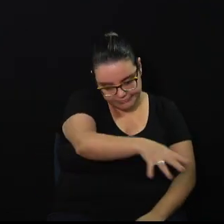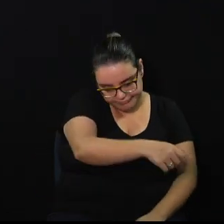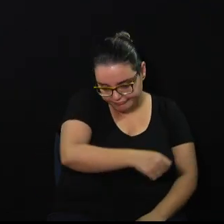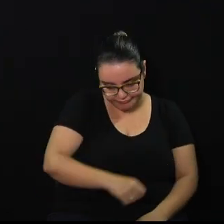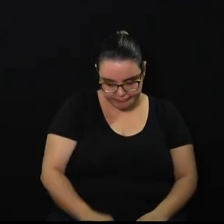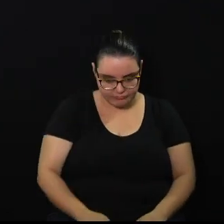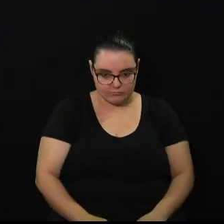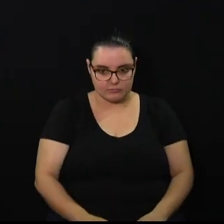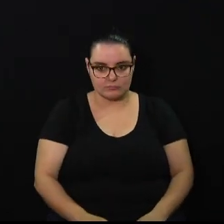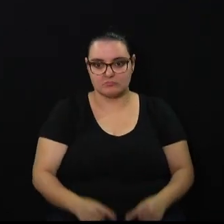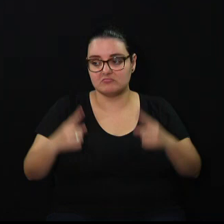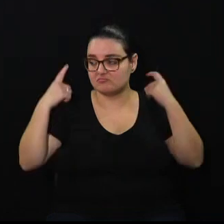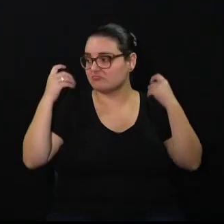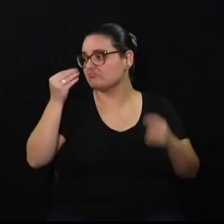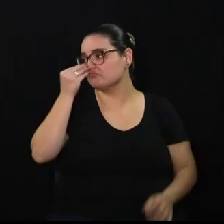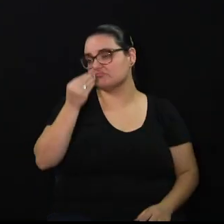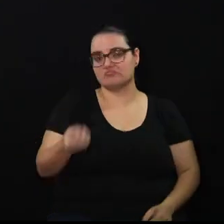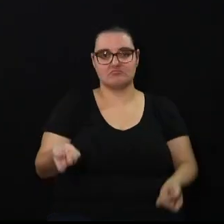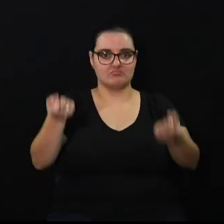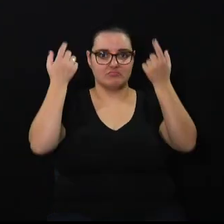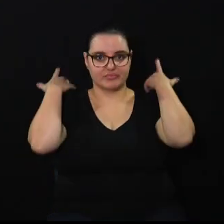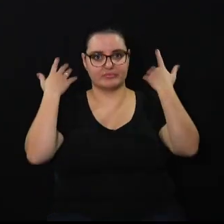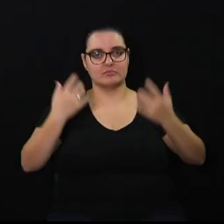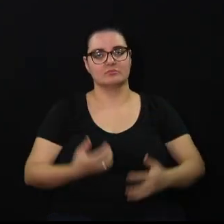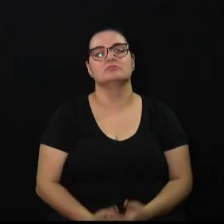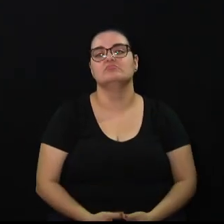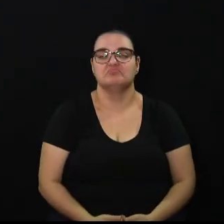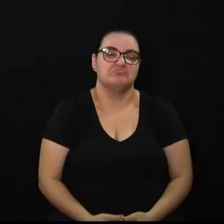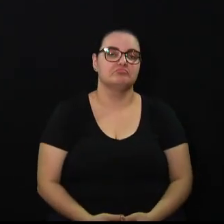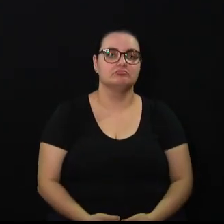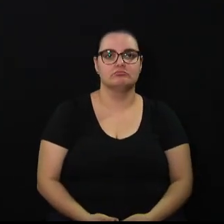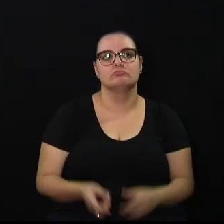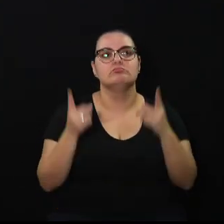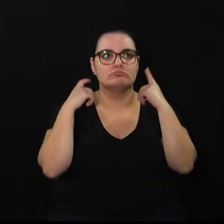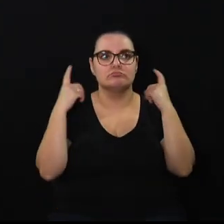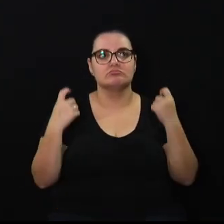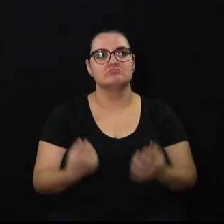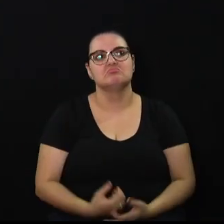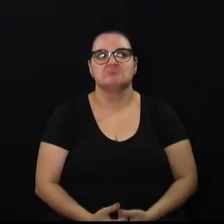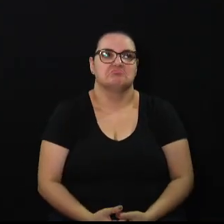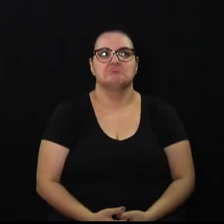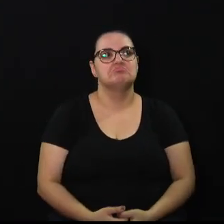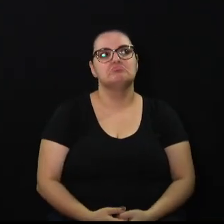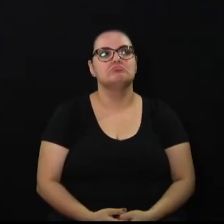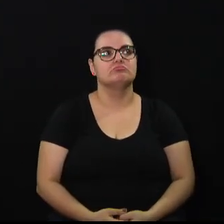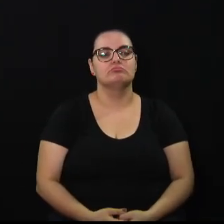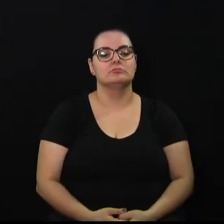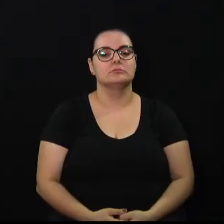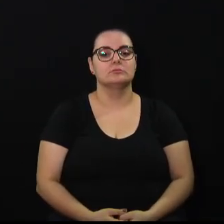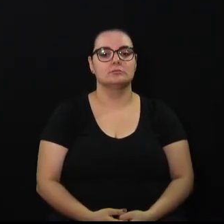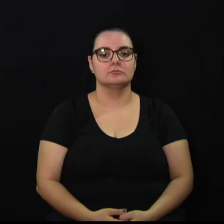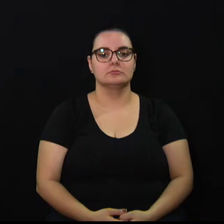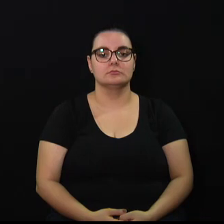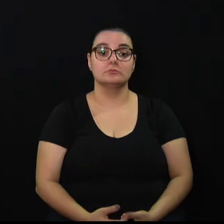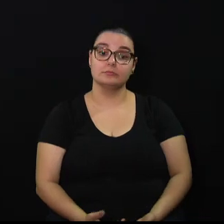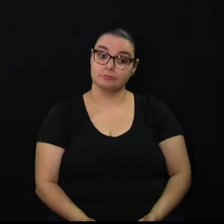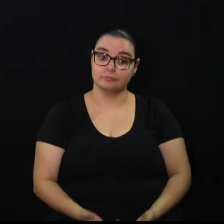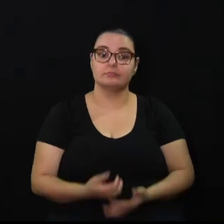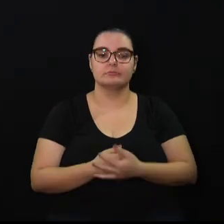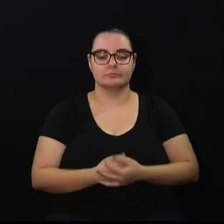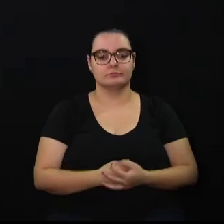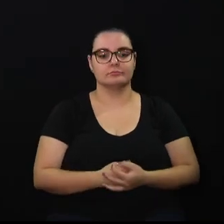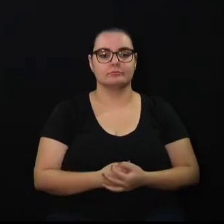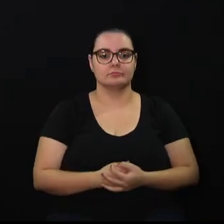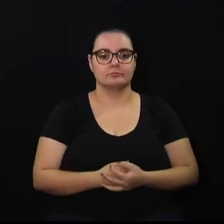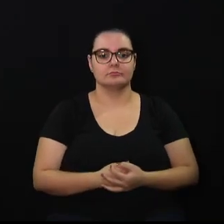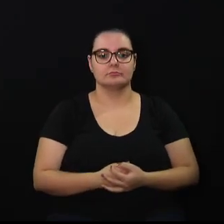ignoro barulho ignora bastante barulho elas apresentam necessidade em comum de tocar